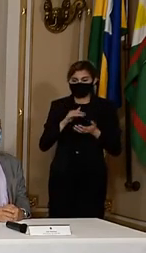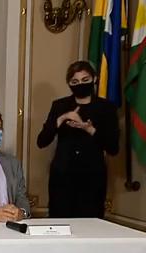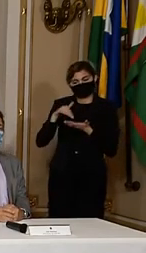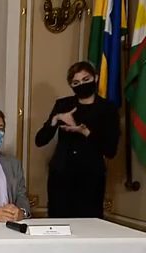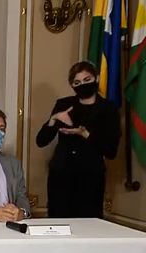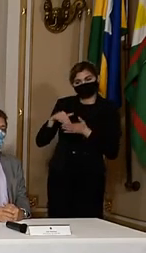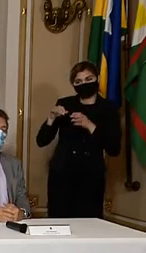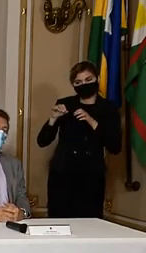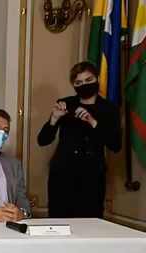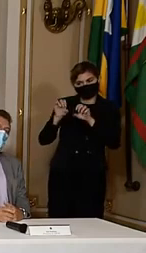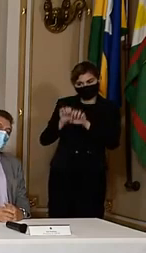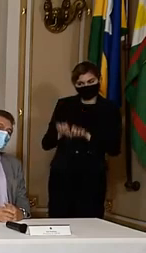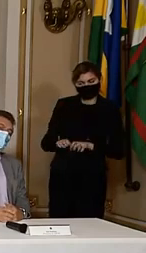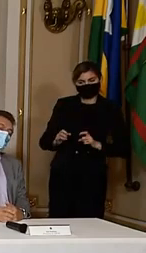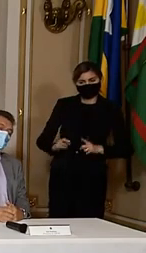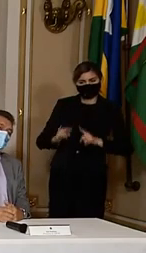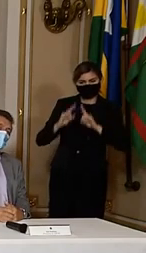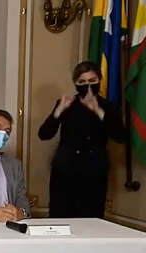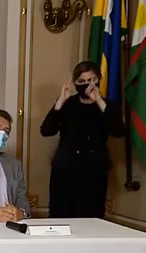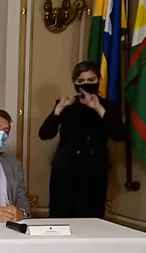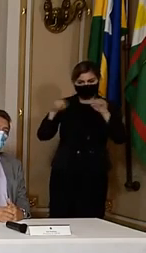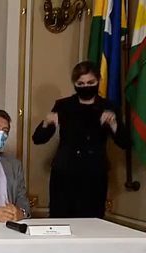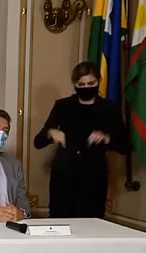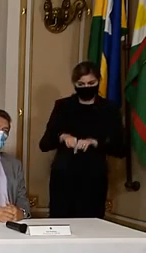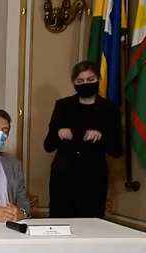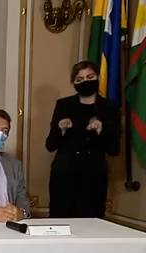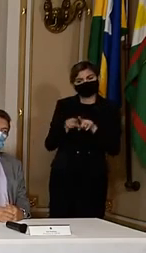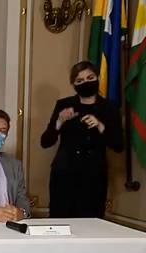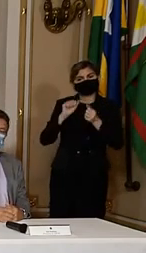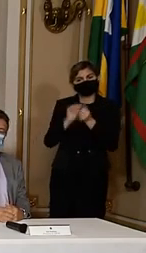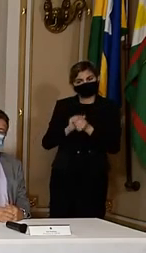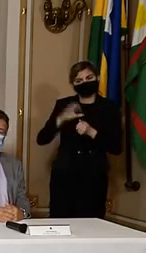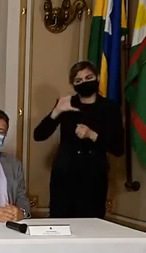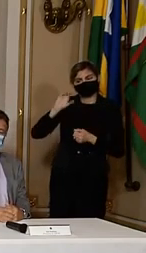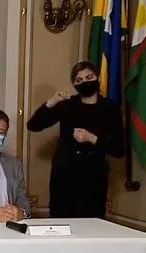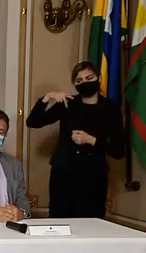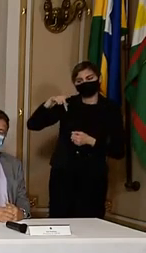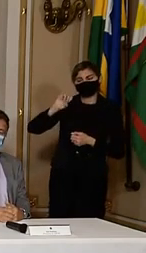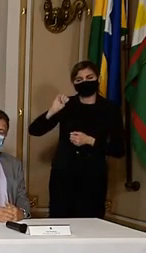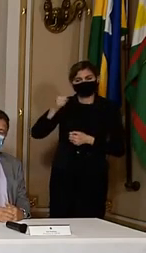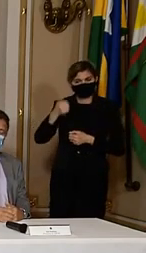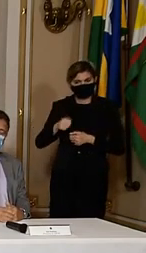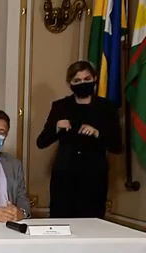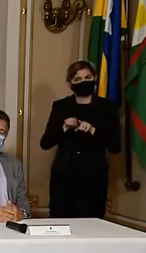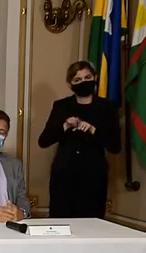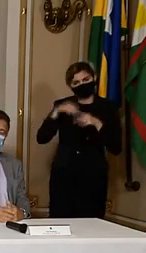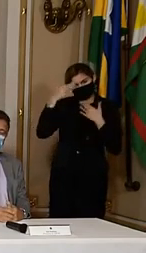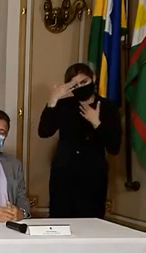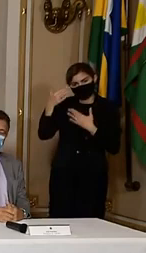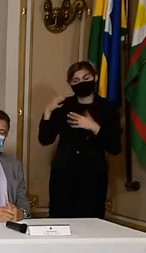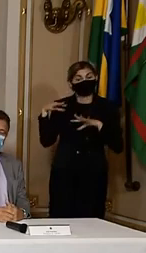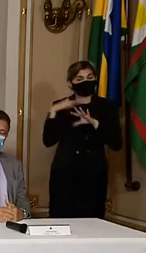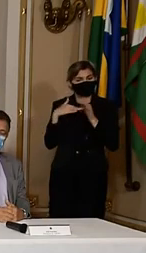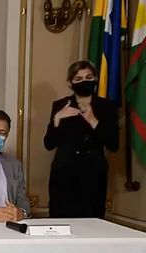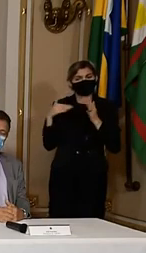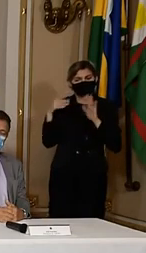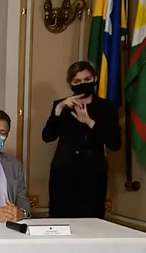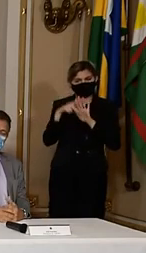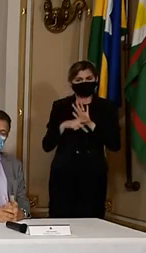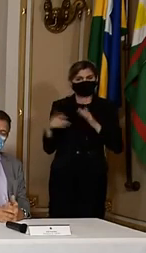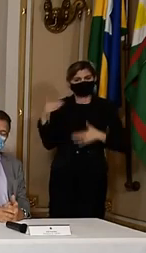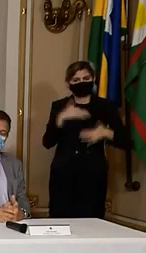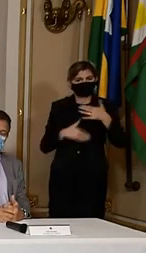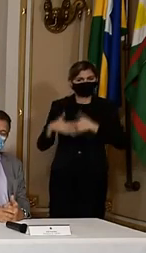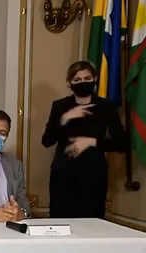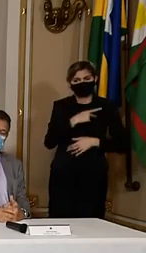a secretaria de estrutura e recursos hídricos vai atuar também a Compesa eu quero agradecer também a todos da Compesa que estão envolvidos neste projeto